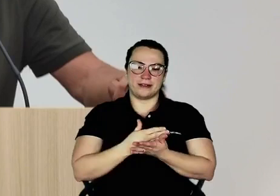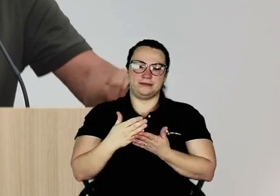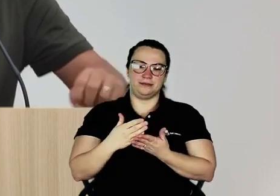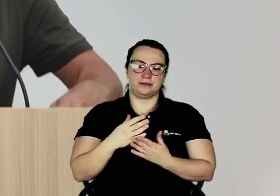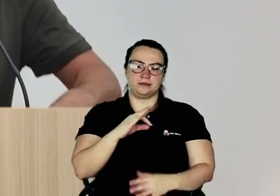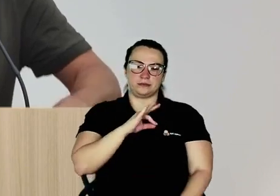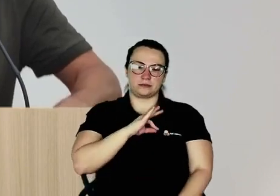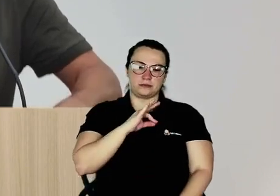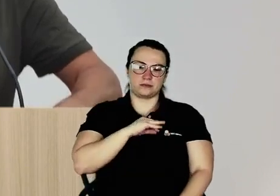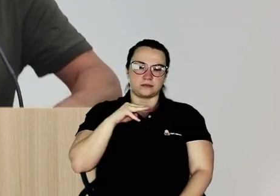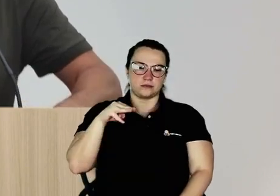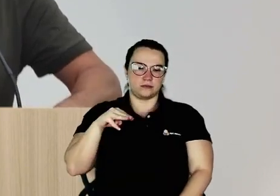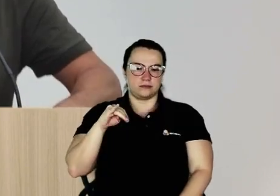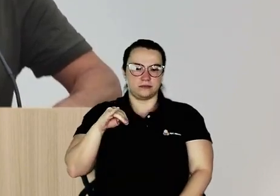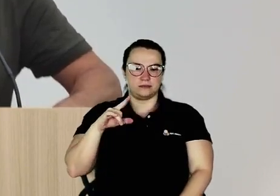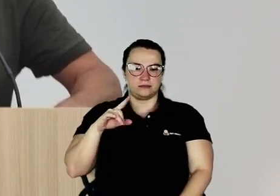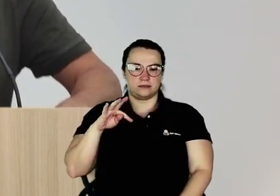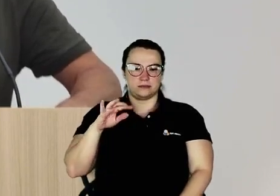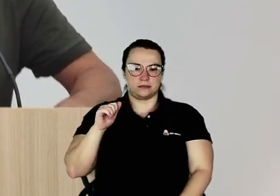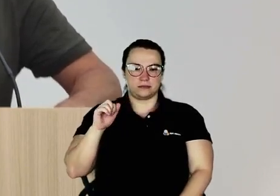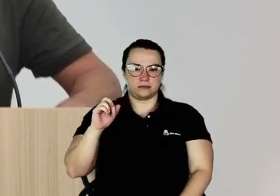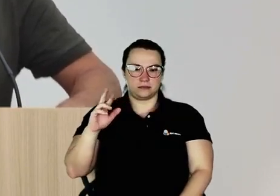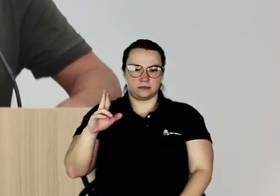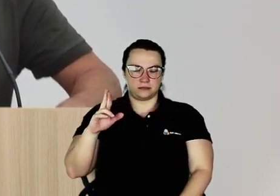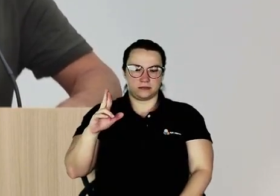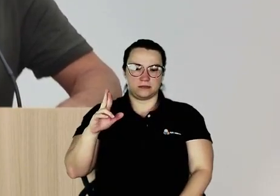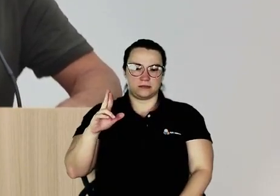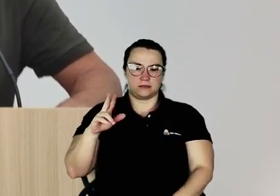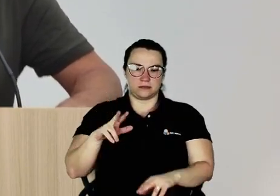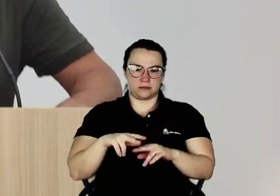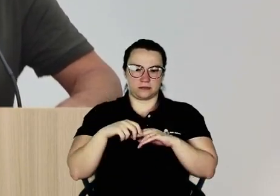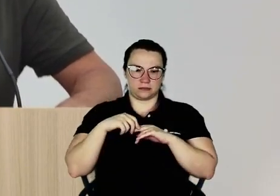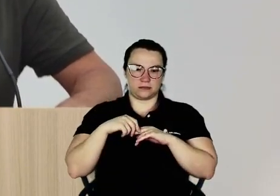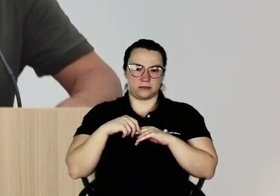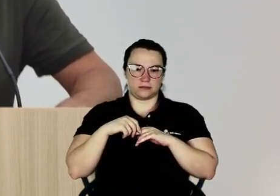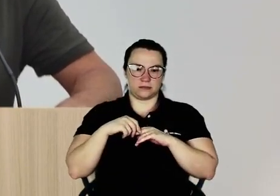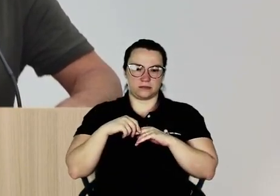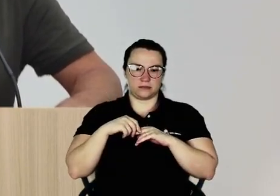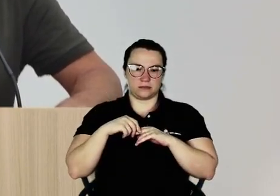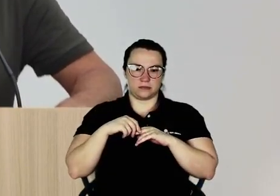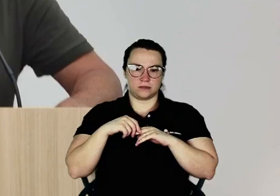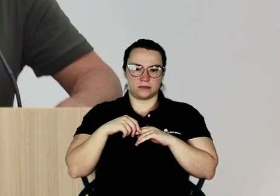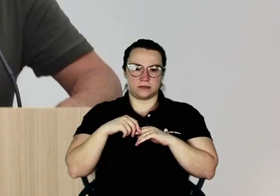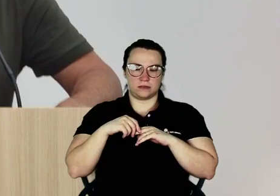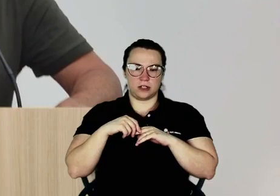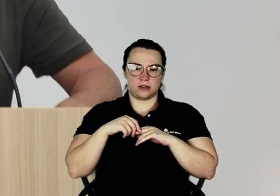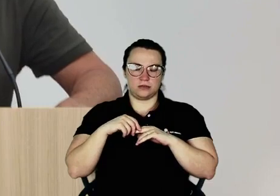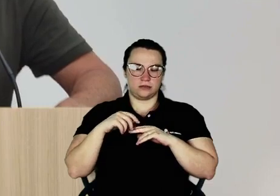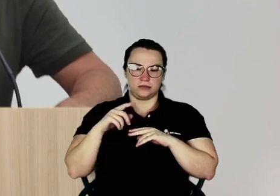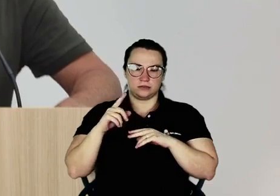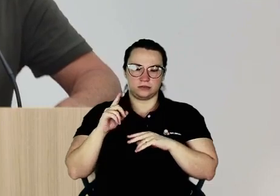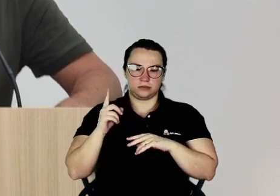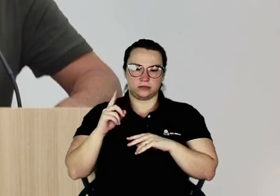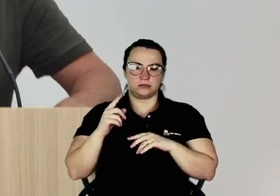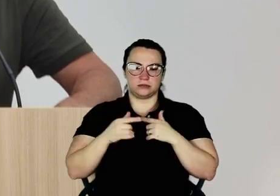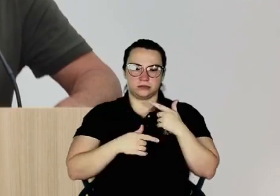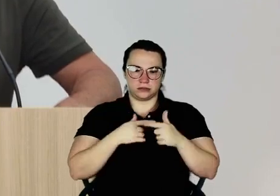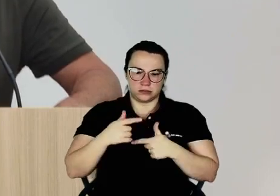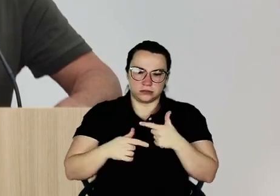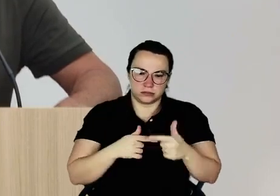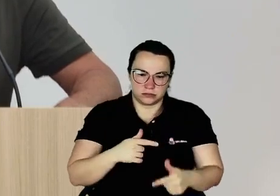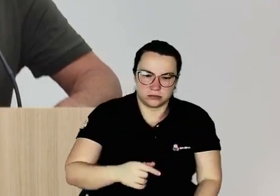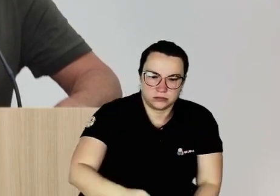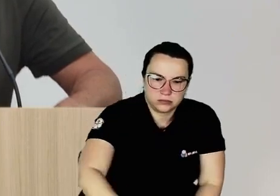Militar, em razão à patrulha rural. Então, é um trabalho que eles estão fazendo,